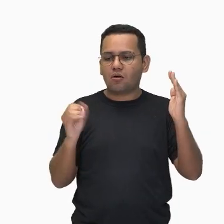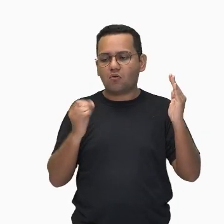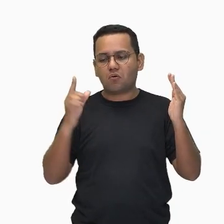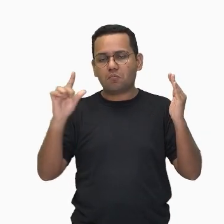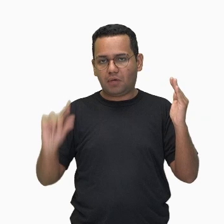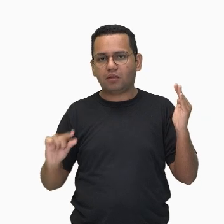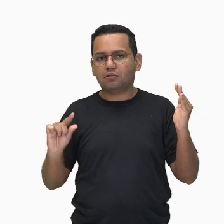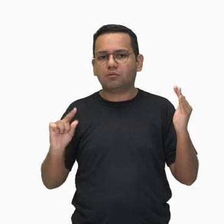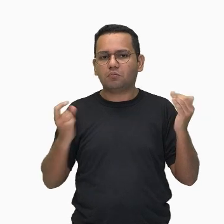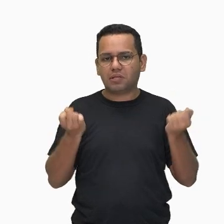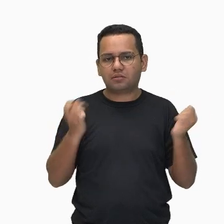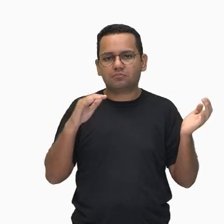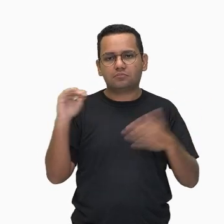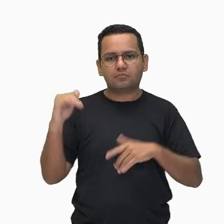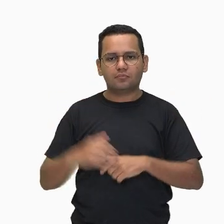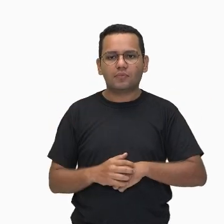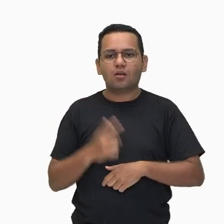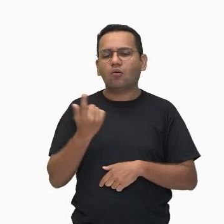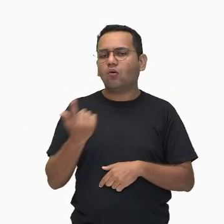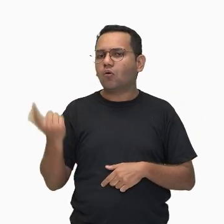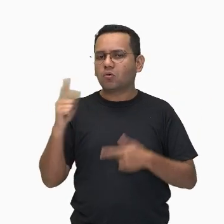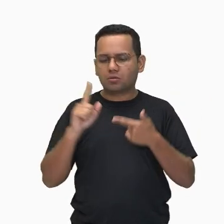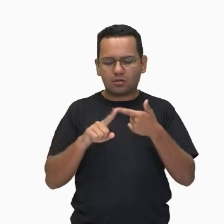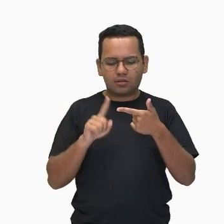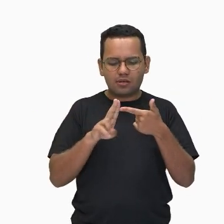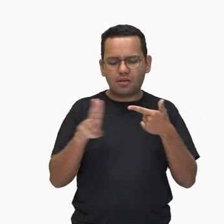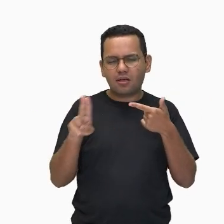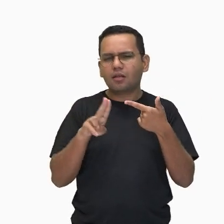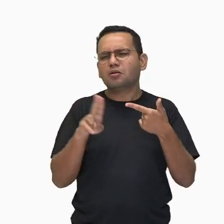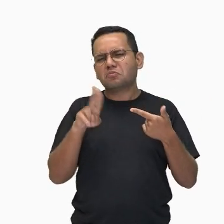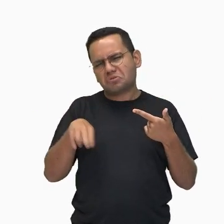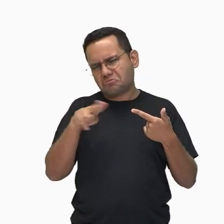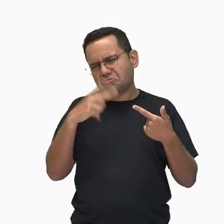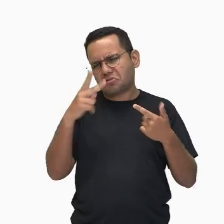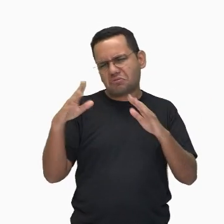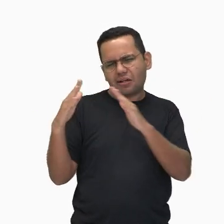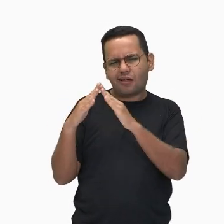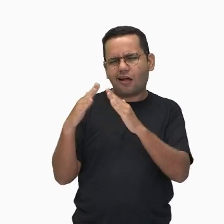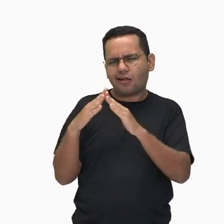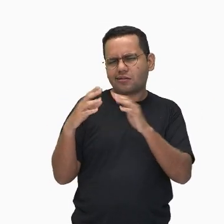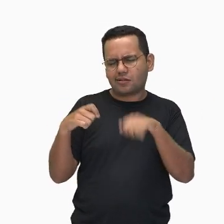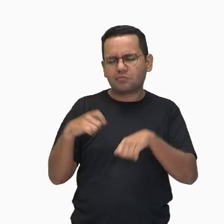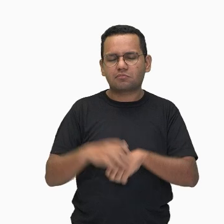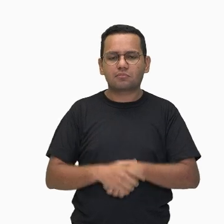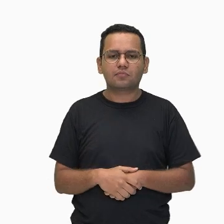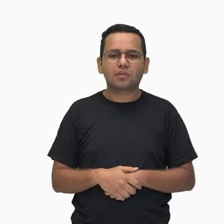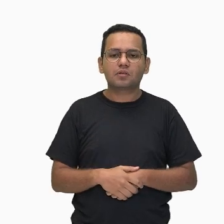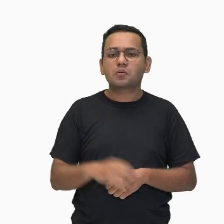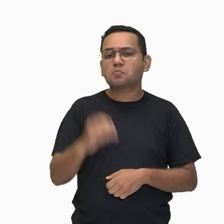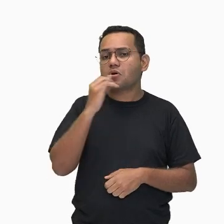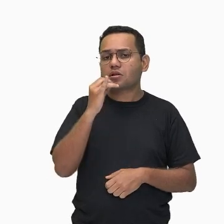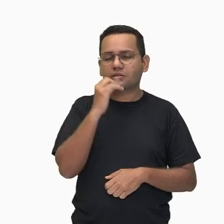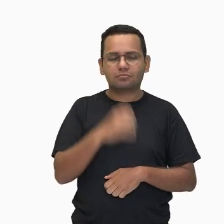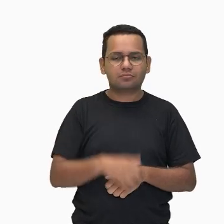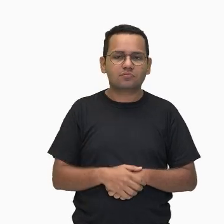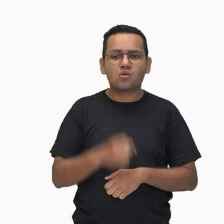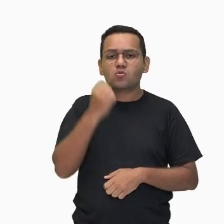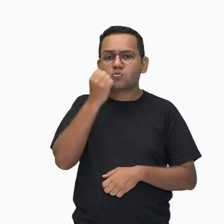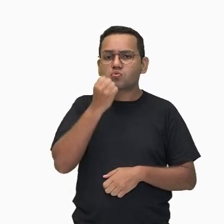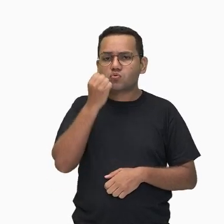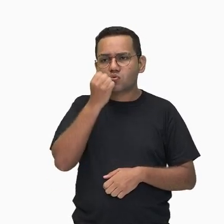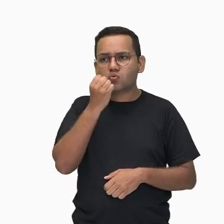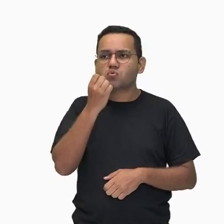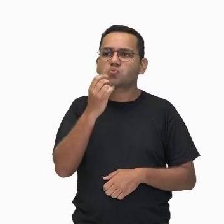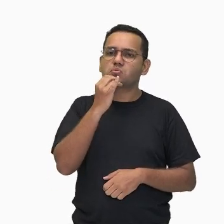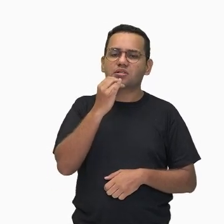Esse a gente costuma até usar em casa, né, em alguns processos. Por exemplo, vai fazer um suco que o pessoal gosta demais, suco